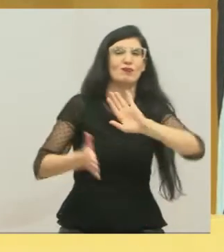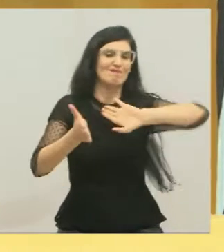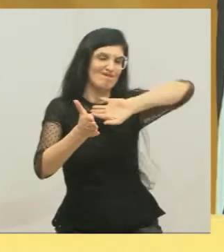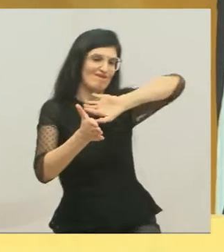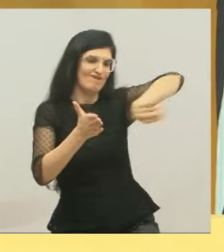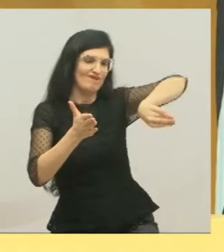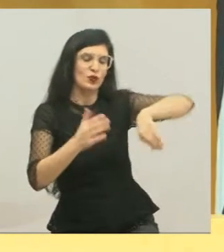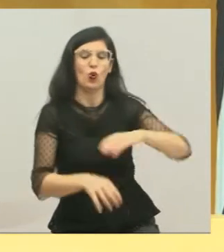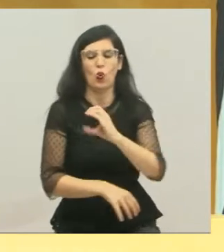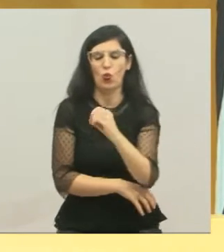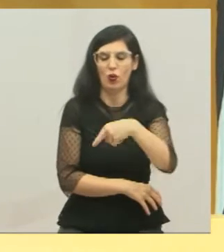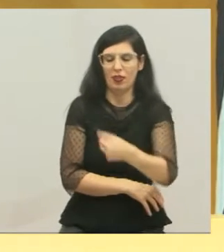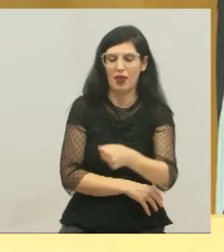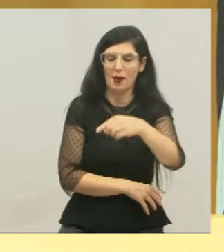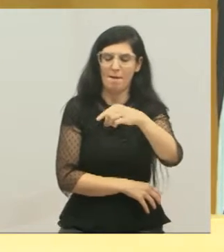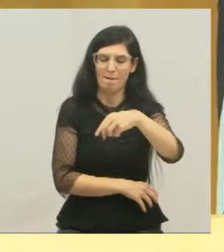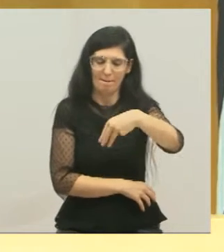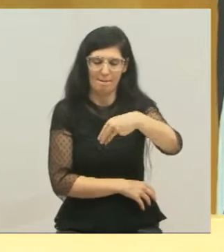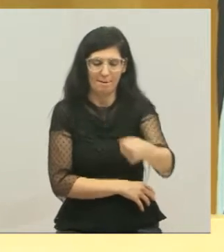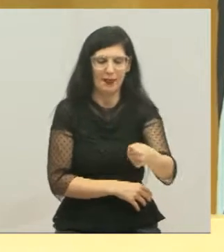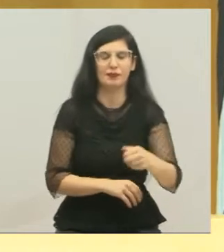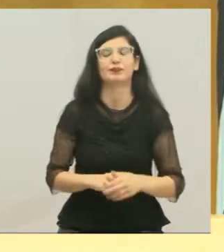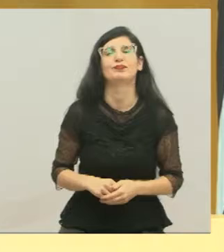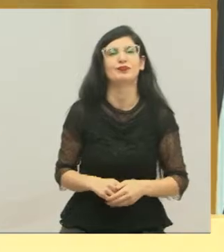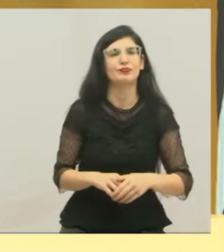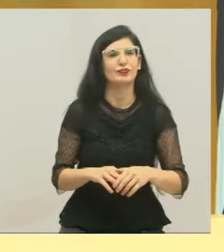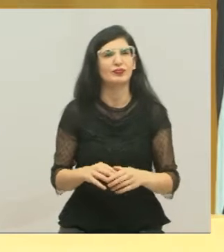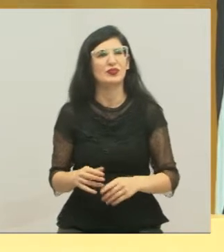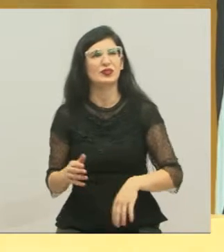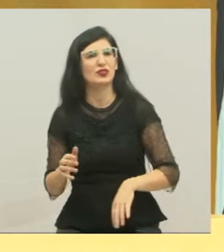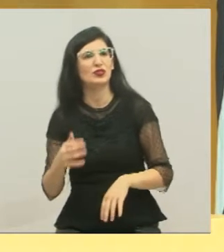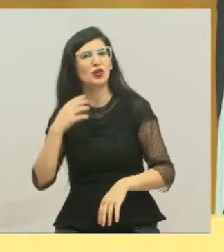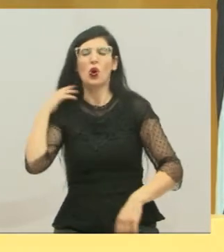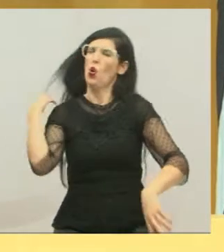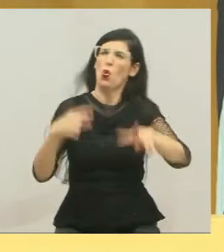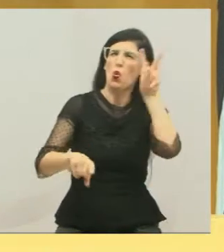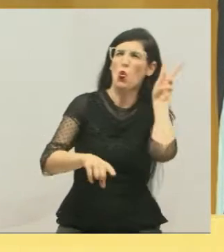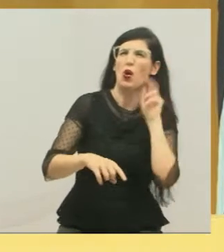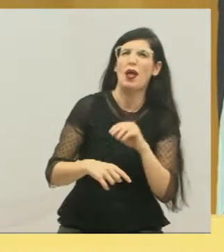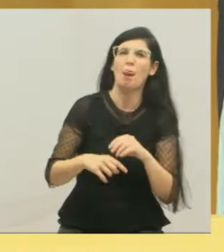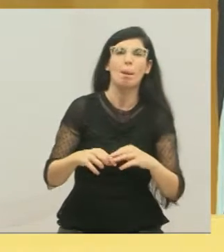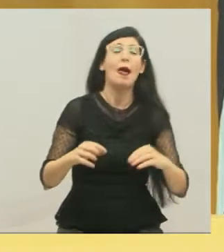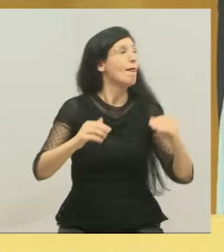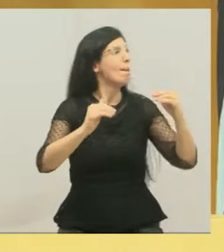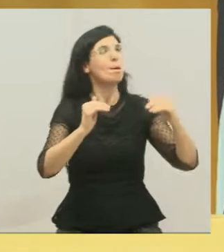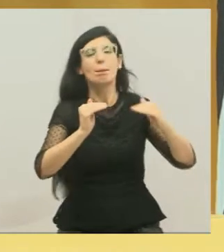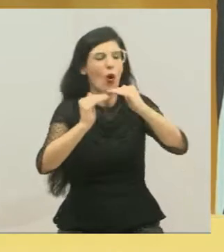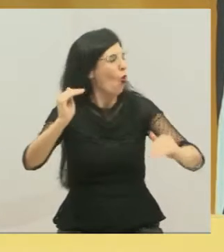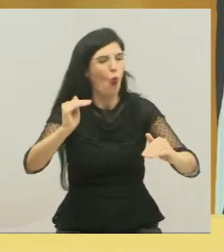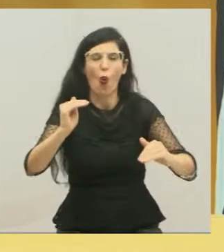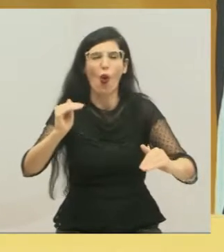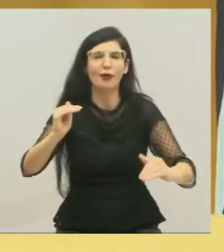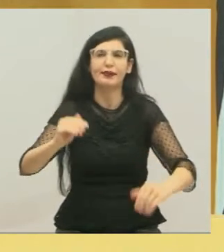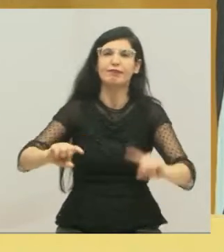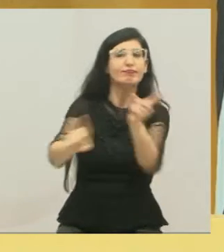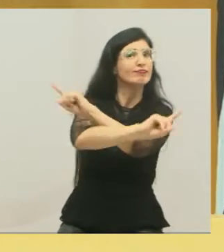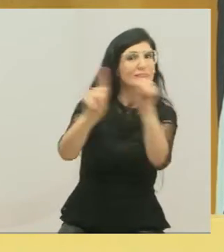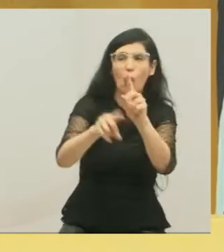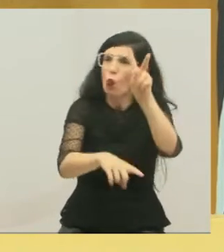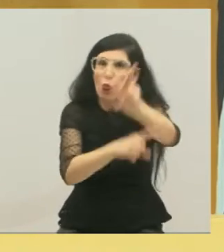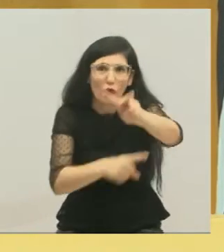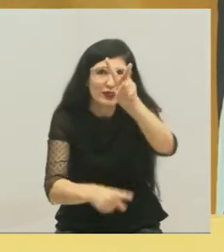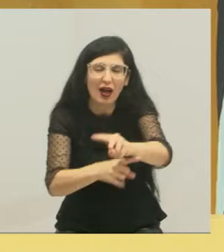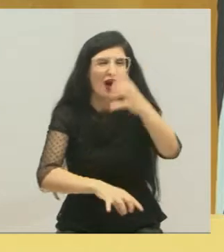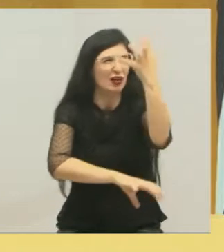decisão do CONAMA que tirou a proteção de manguezais restingas estão graças a Deus nós temos pessoas ainda de